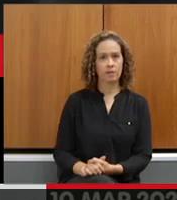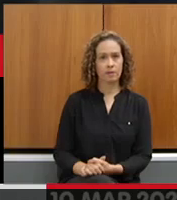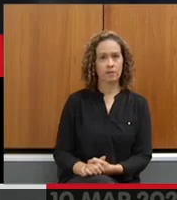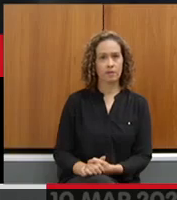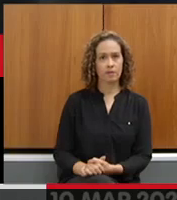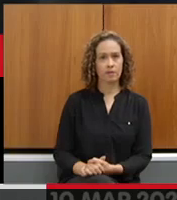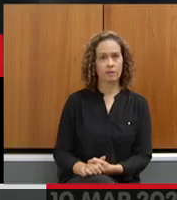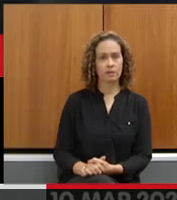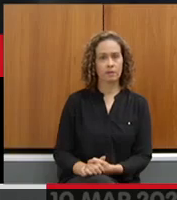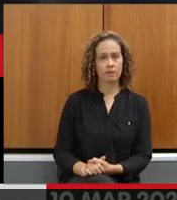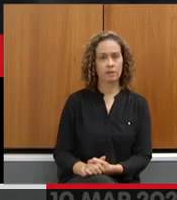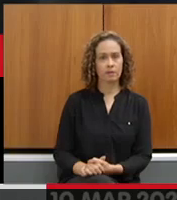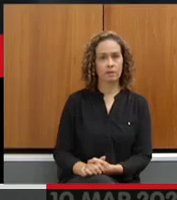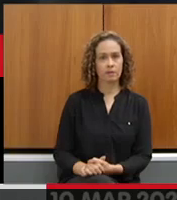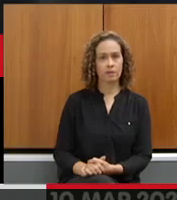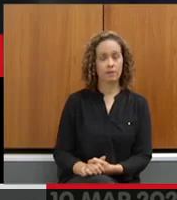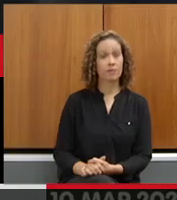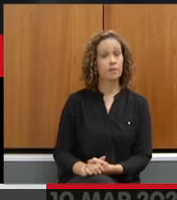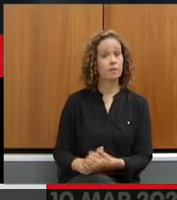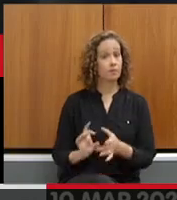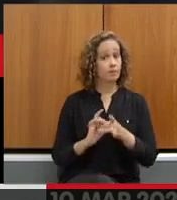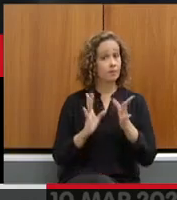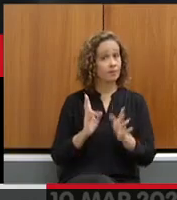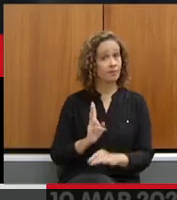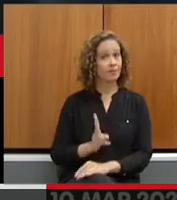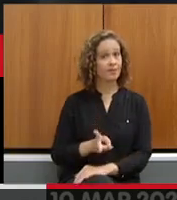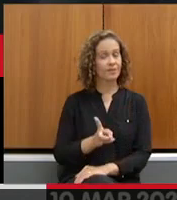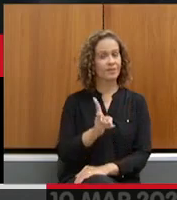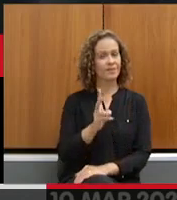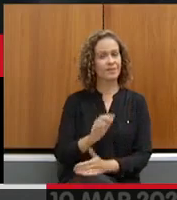a foto pode mais falar ó